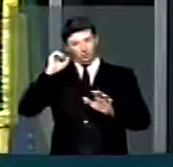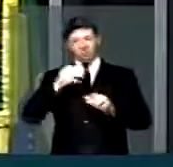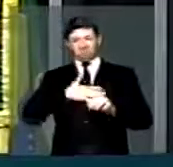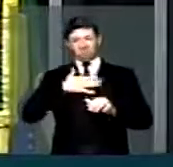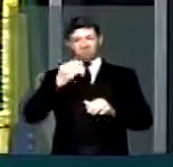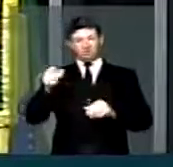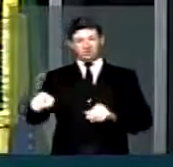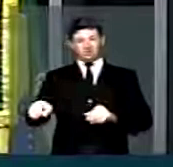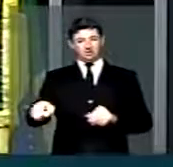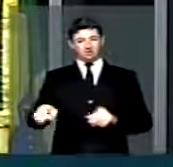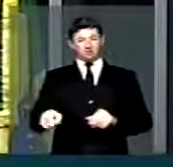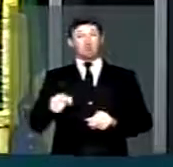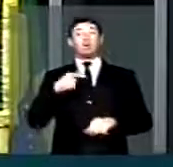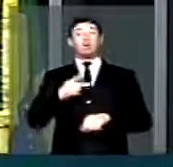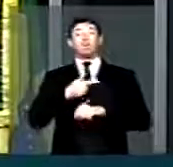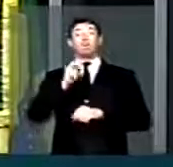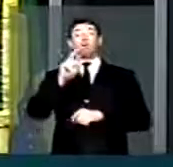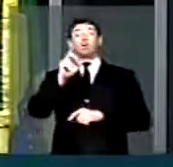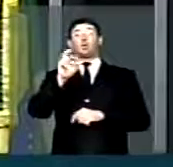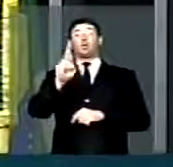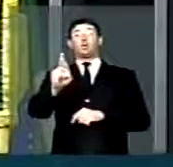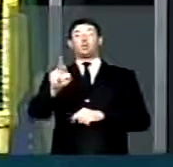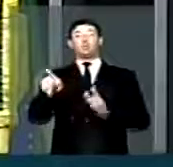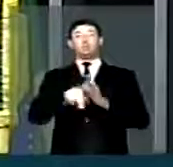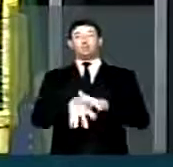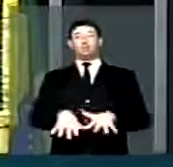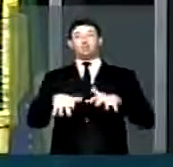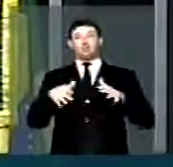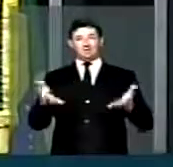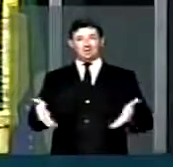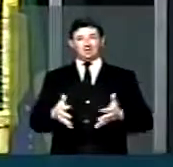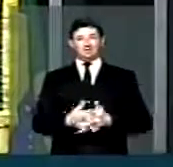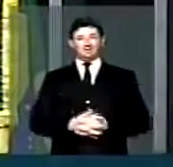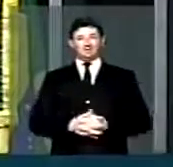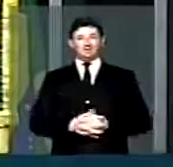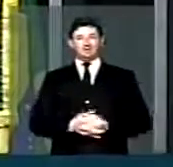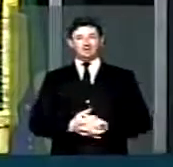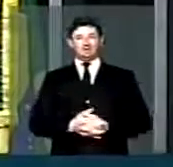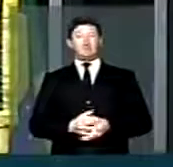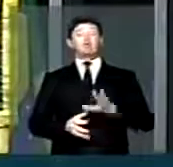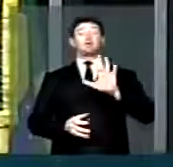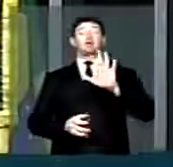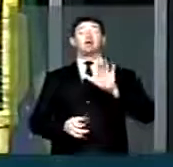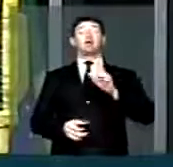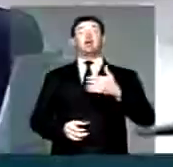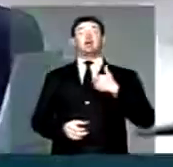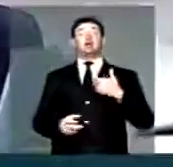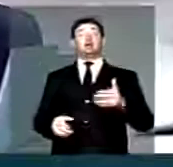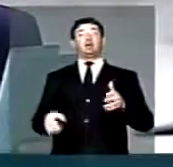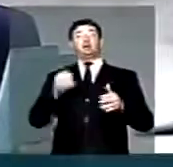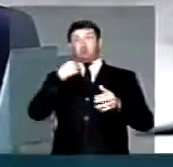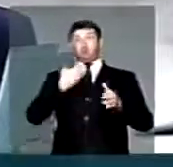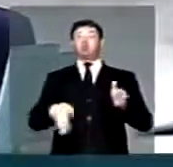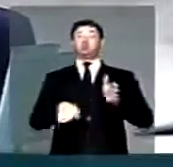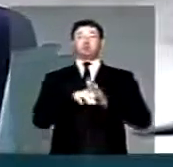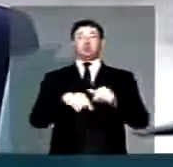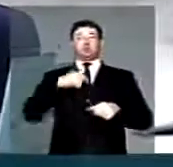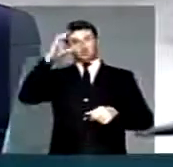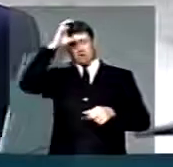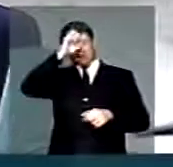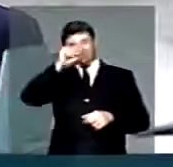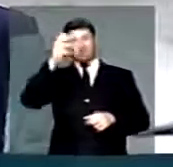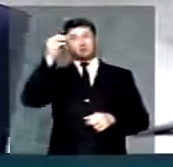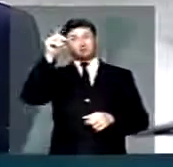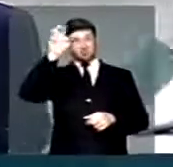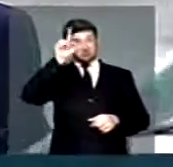Excelência, que é o nosso Procurador-Geral de Plenário. Muito obrigado, deputado. Foi bom eu ter vindo hoje, viu, deputado? Aprendi muito com